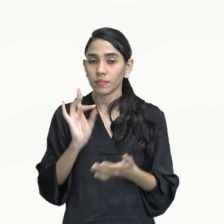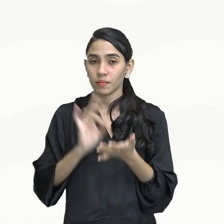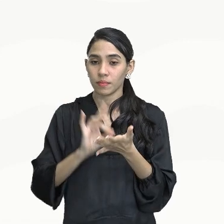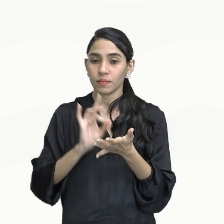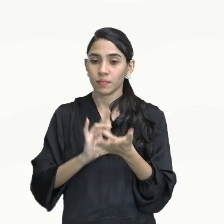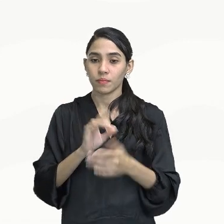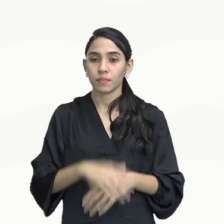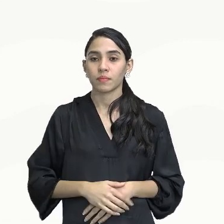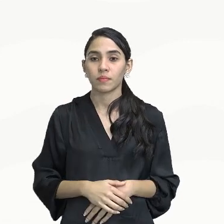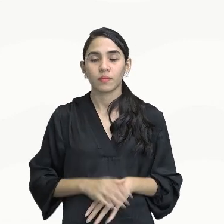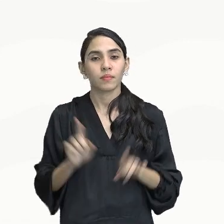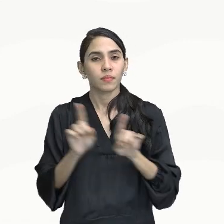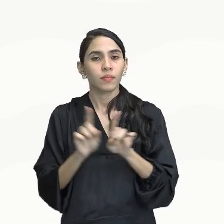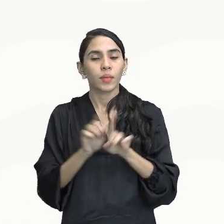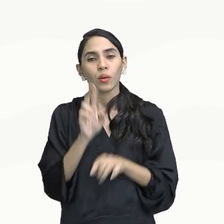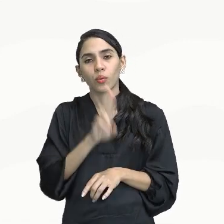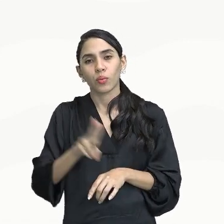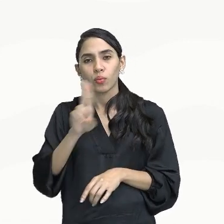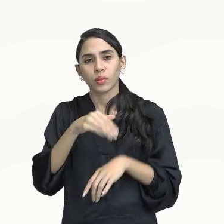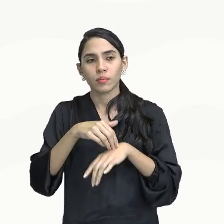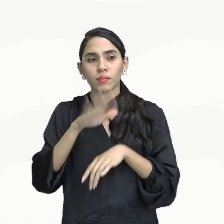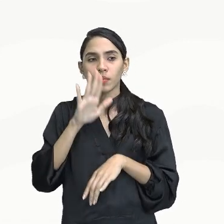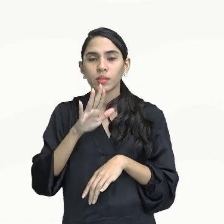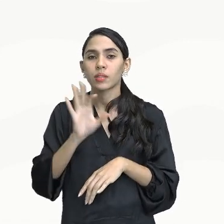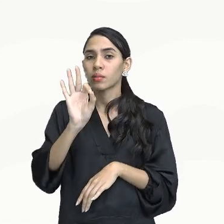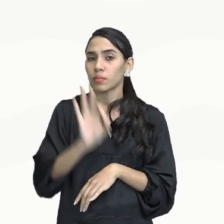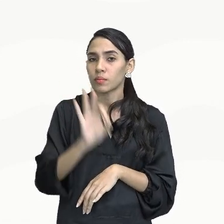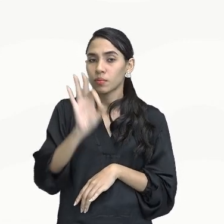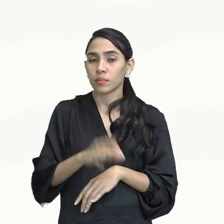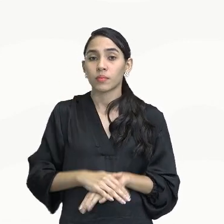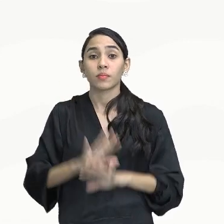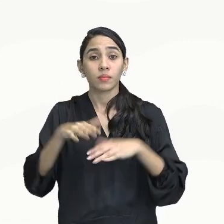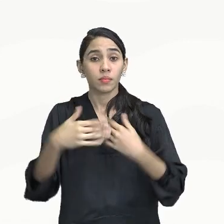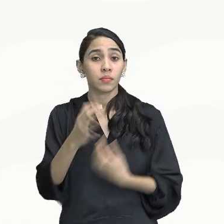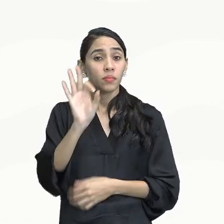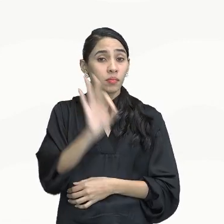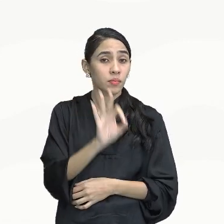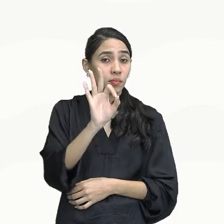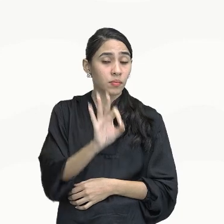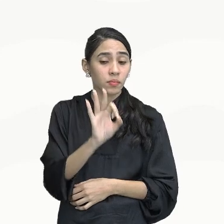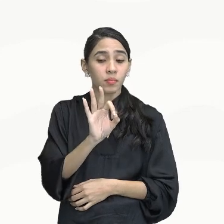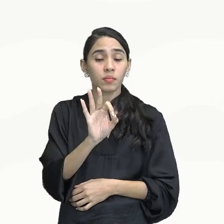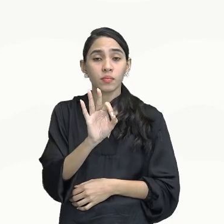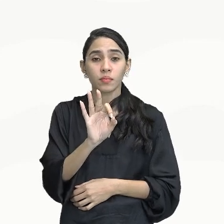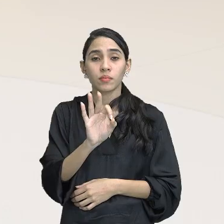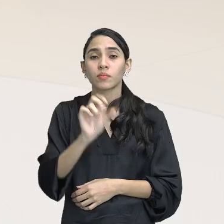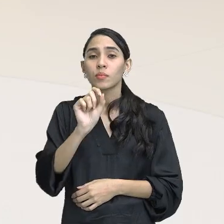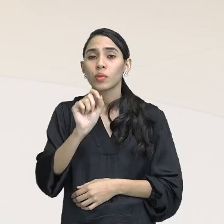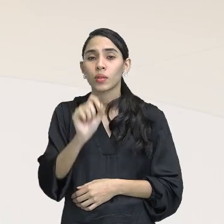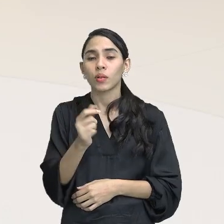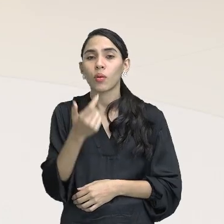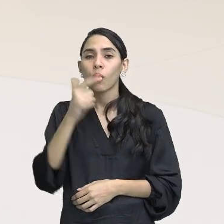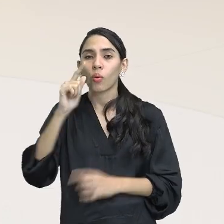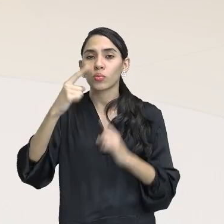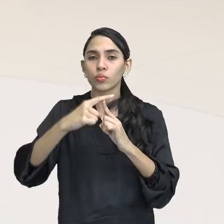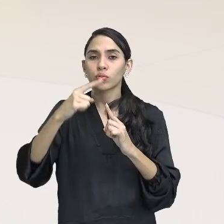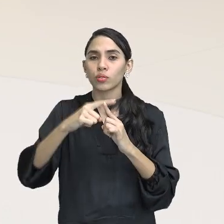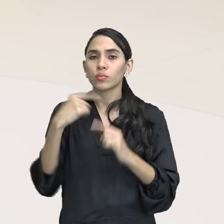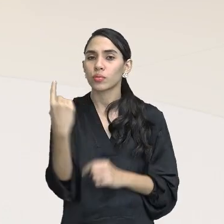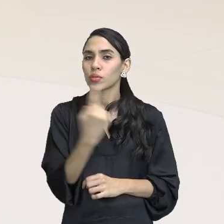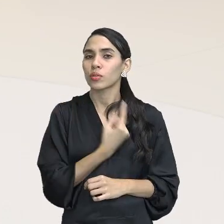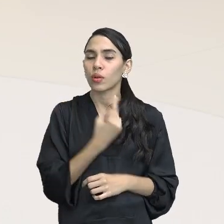Exatamente. E a gente usa bastante, não é, a porcentagem. E a porcentagem nada mais é do que uma outra maneira de a